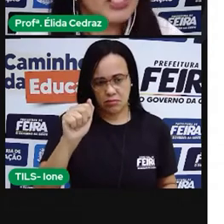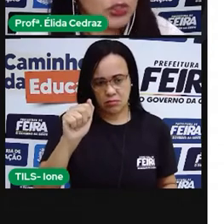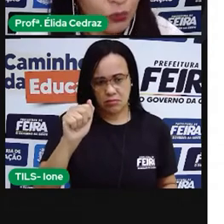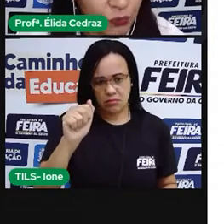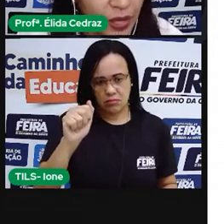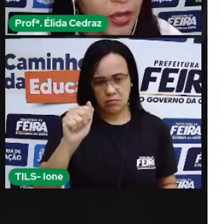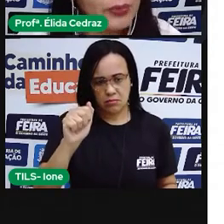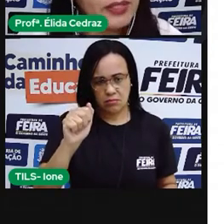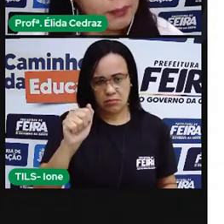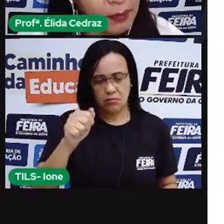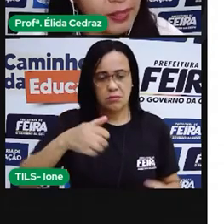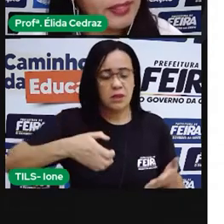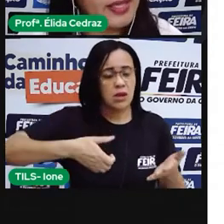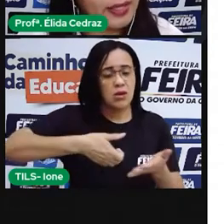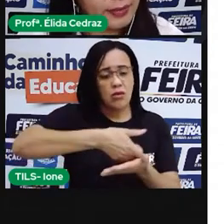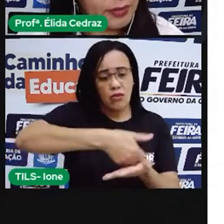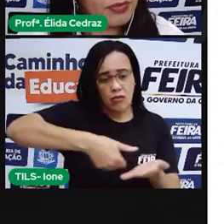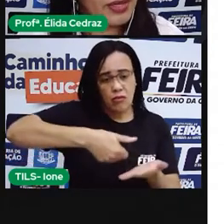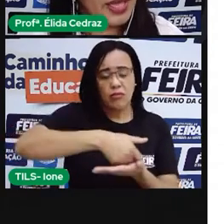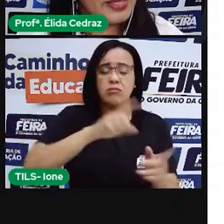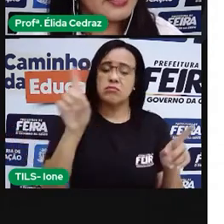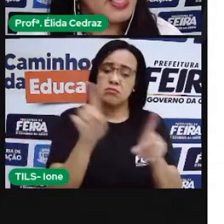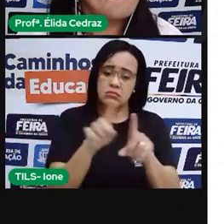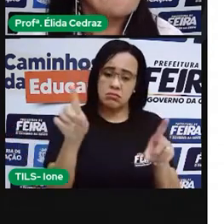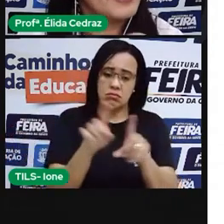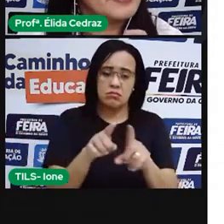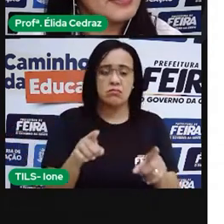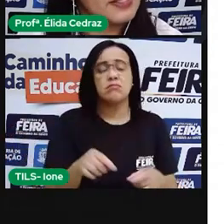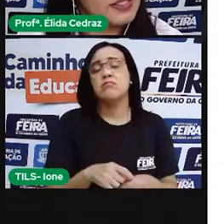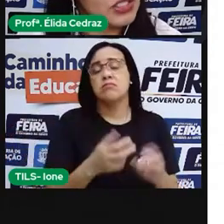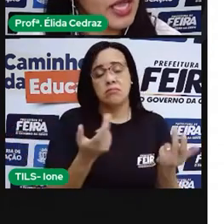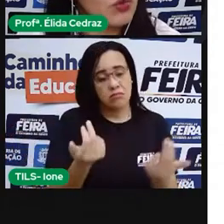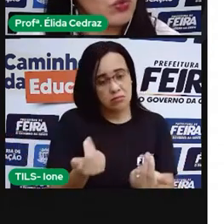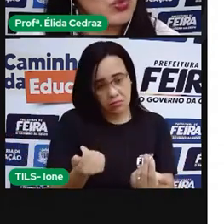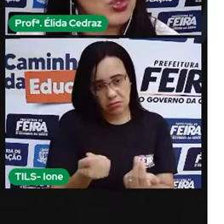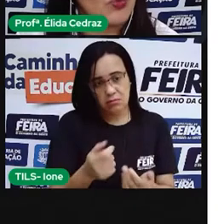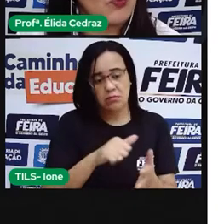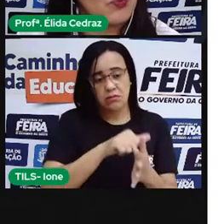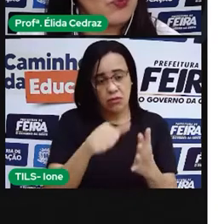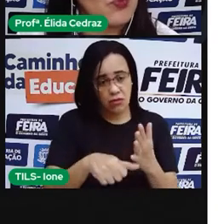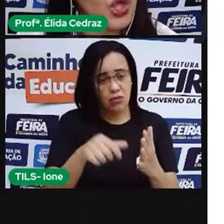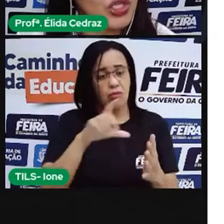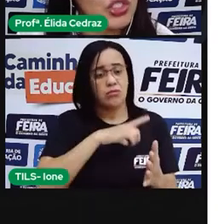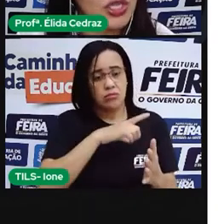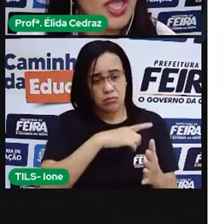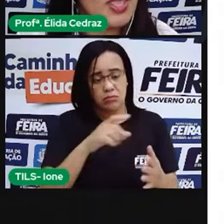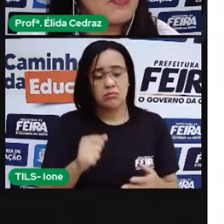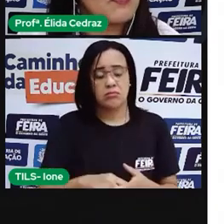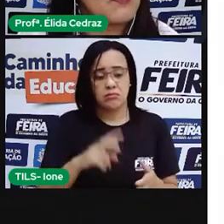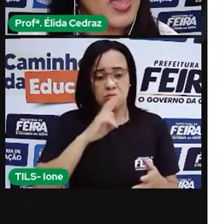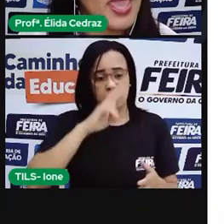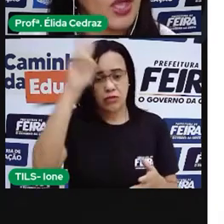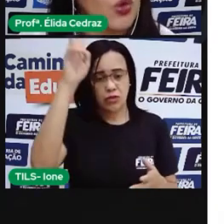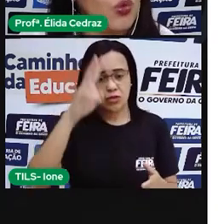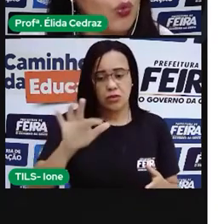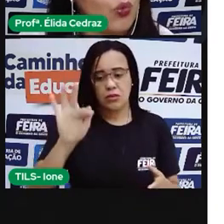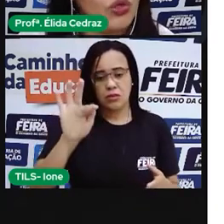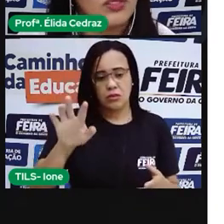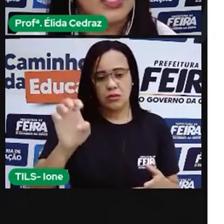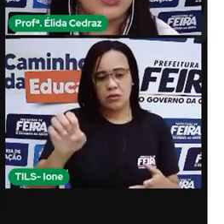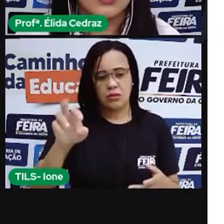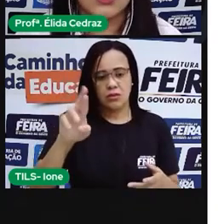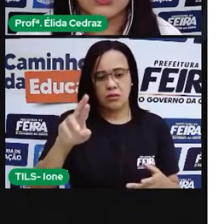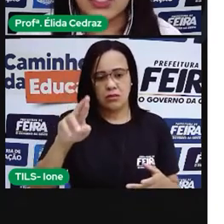Pró, mas no ferro também está entre vogais, mas está com som forte.